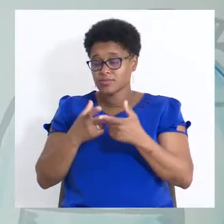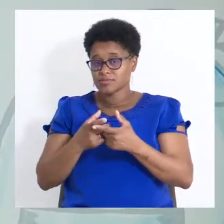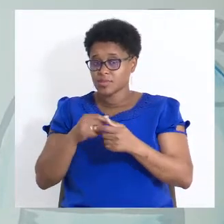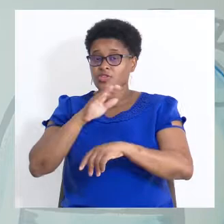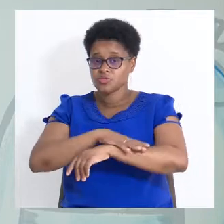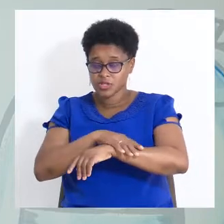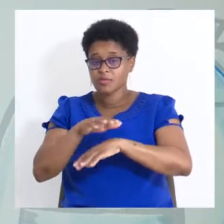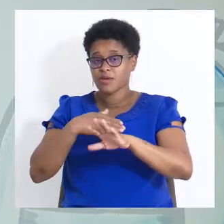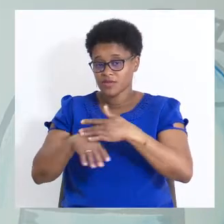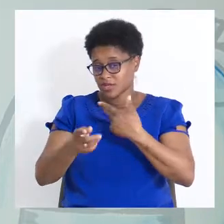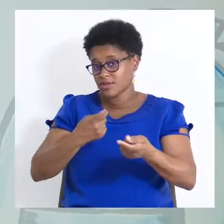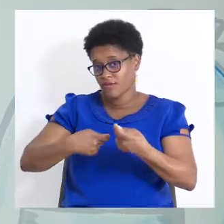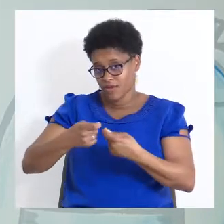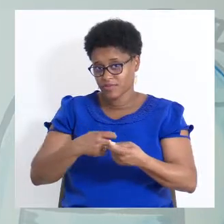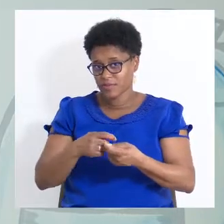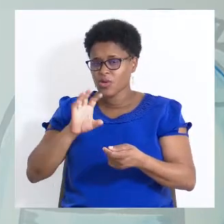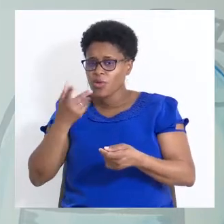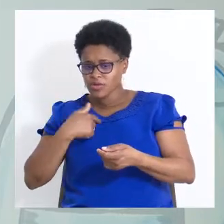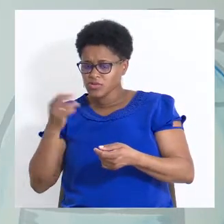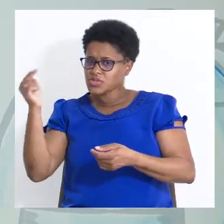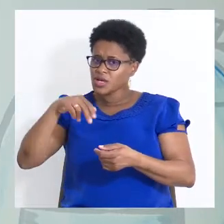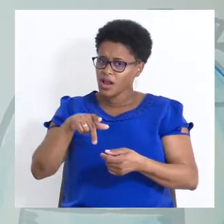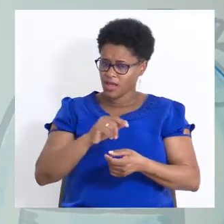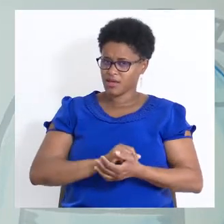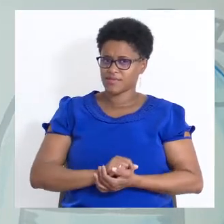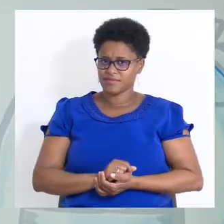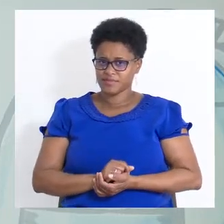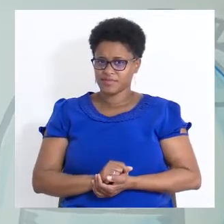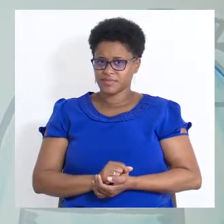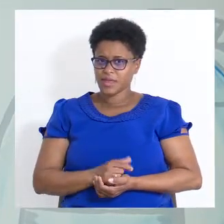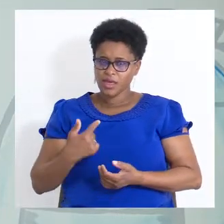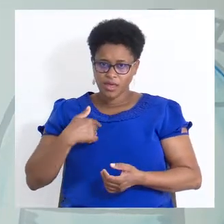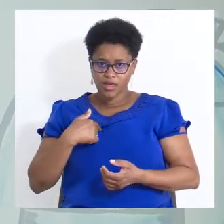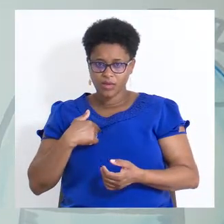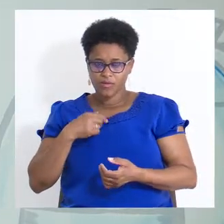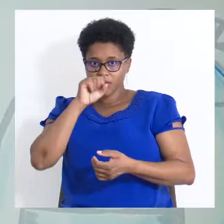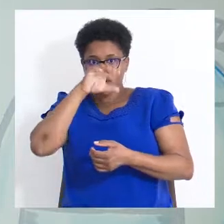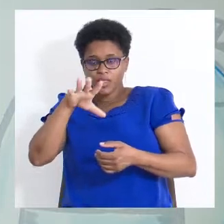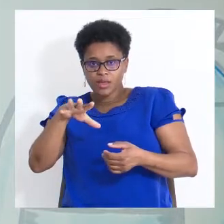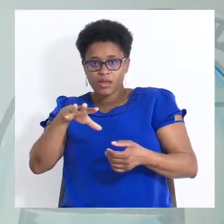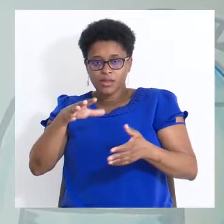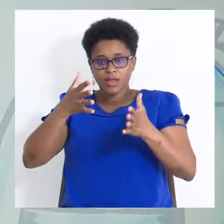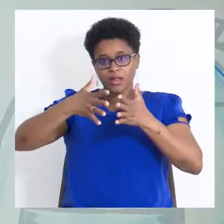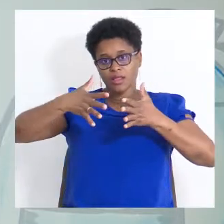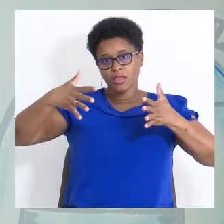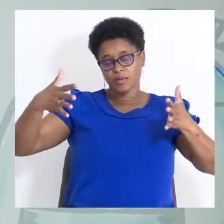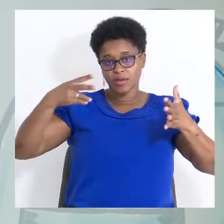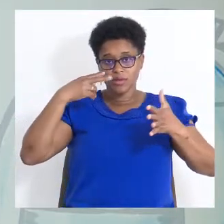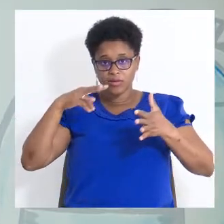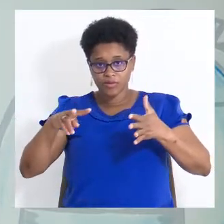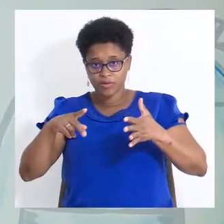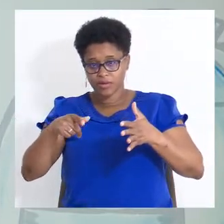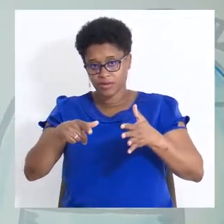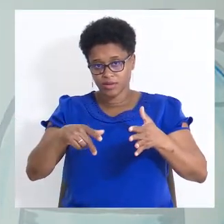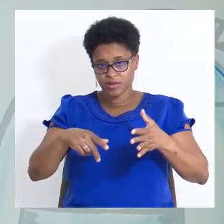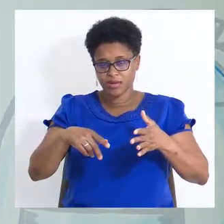empresa responsável para fazer essa venda. E quando lá cheguei, não é que eu caí da costa? Aquele tamanhão que eu vi dentro